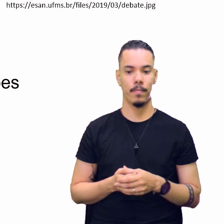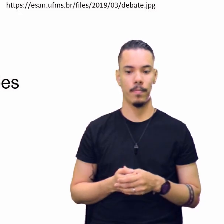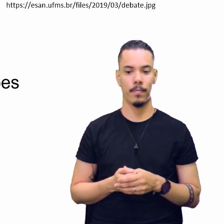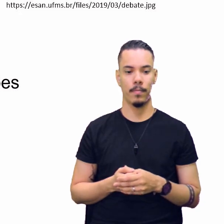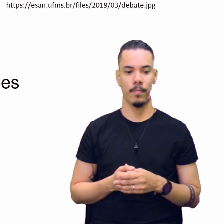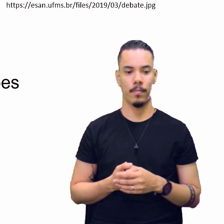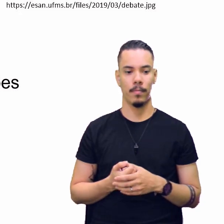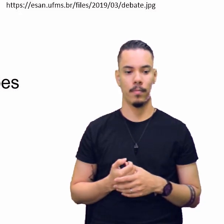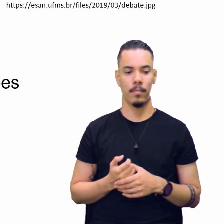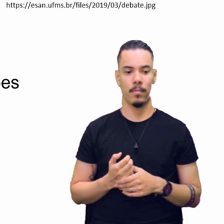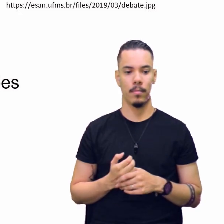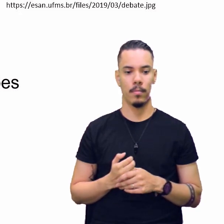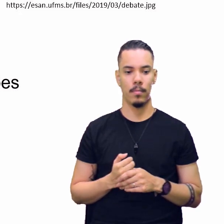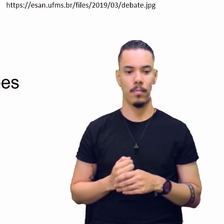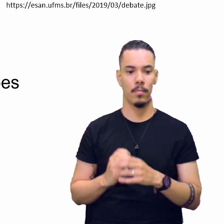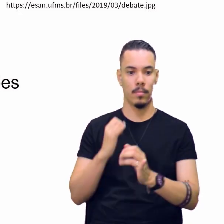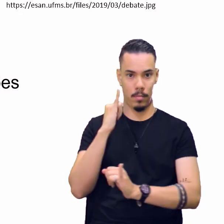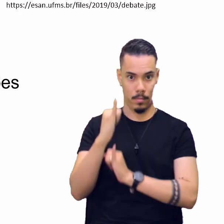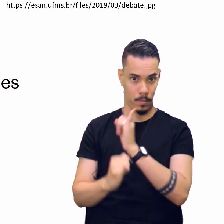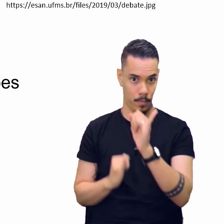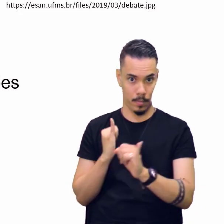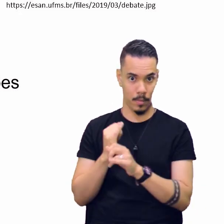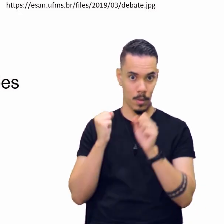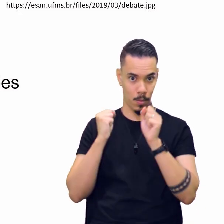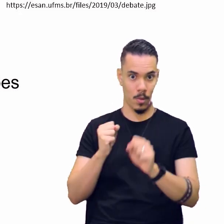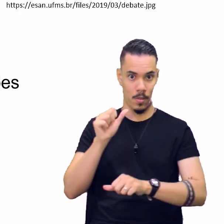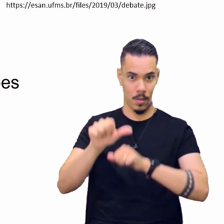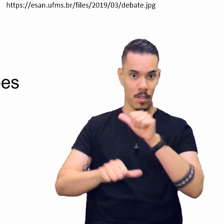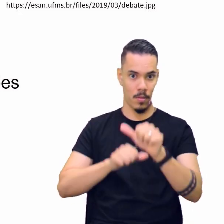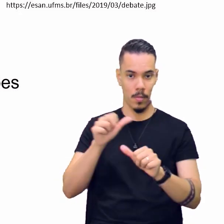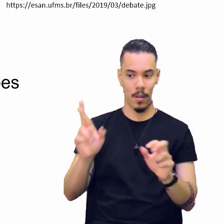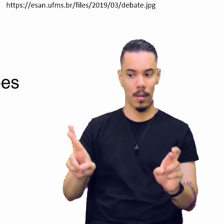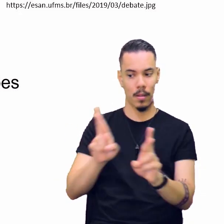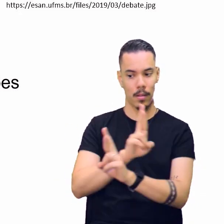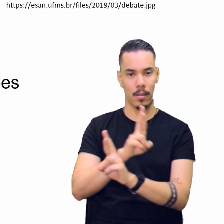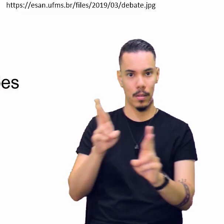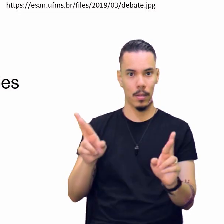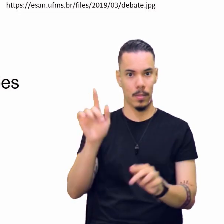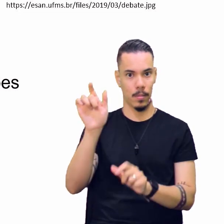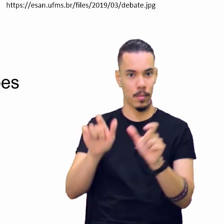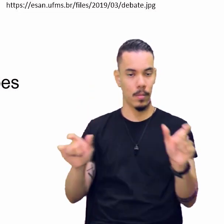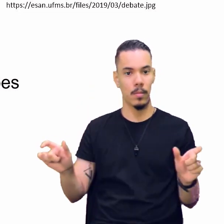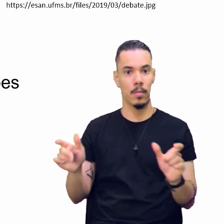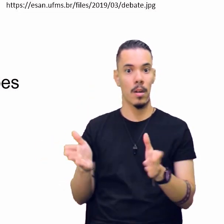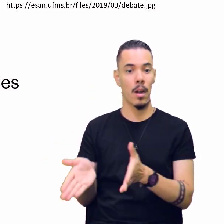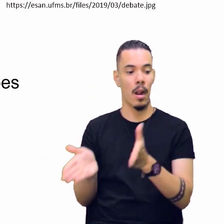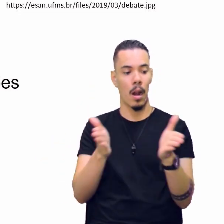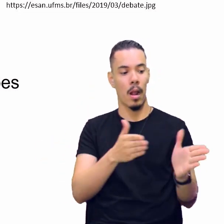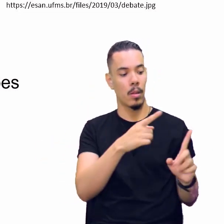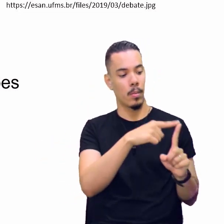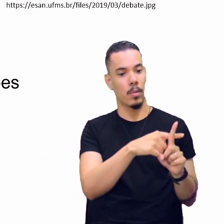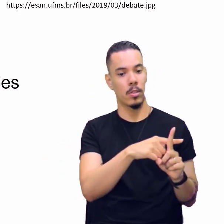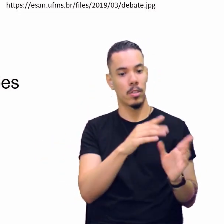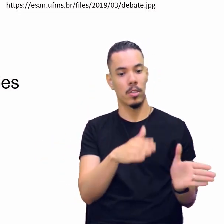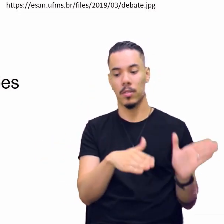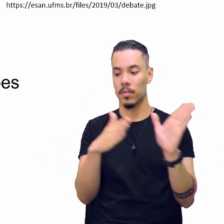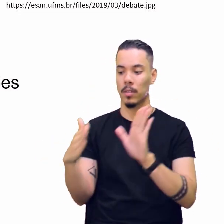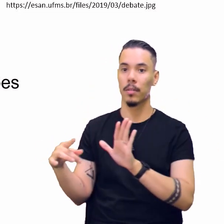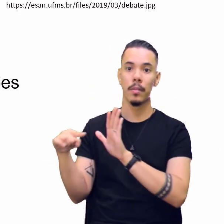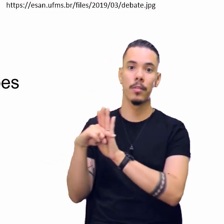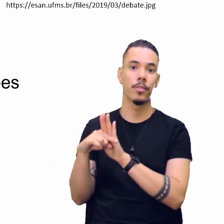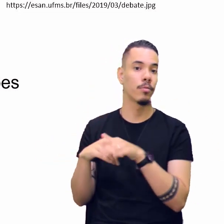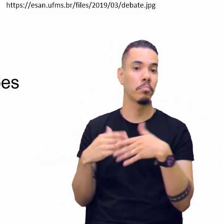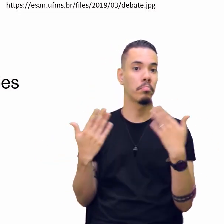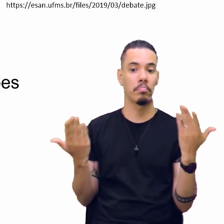E aí? A internet pode transformar relações entre as pessoas? E quais são os lados positivos e os